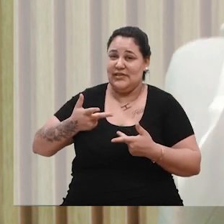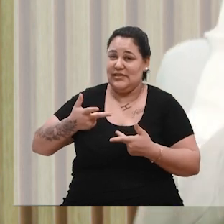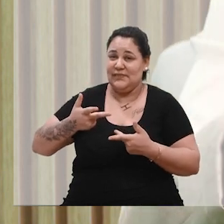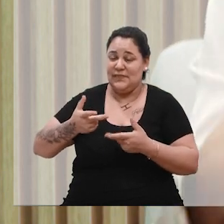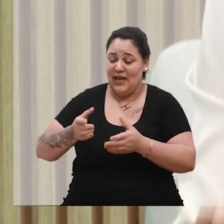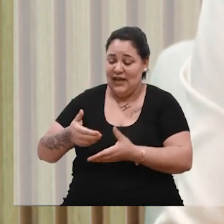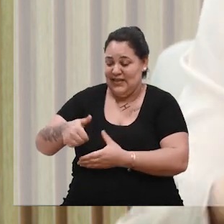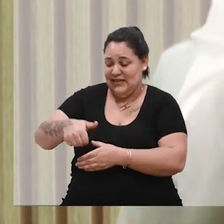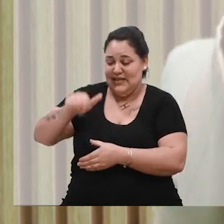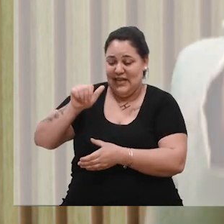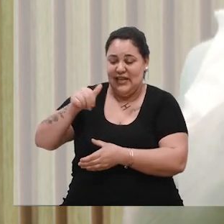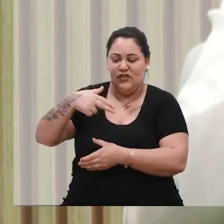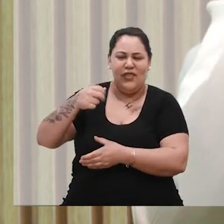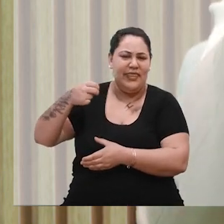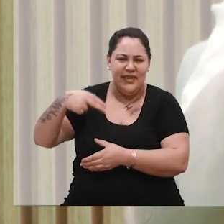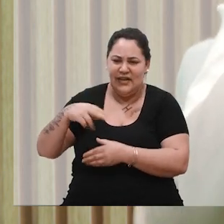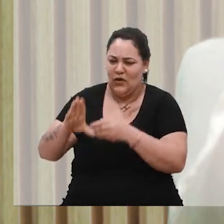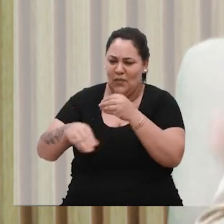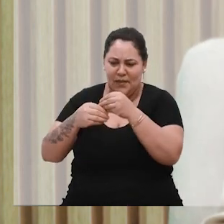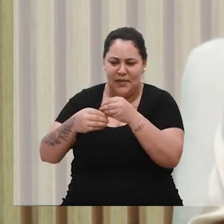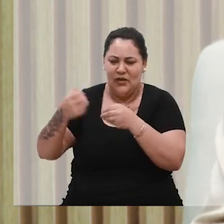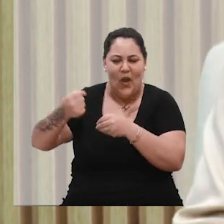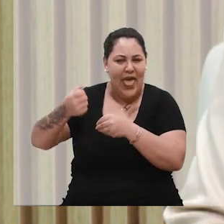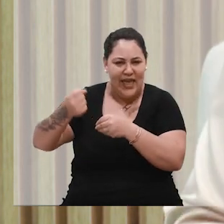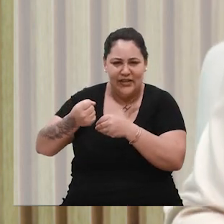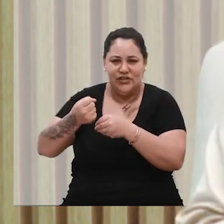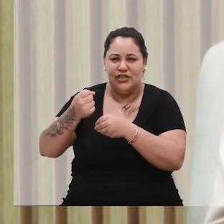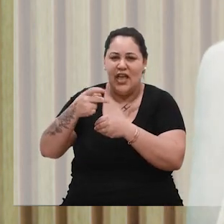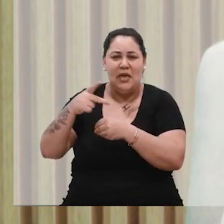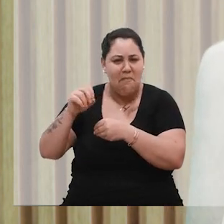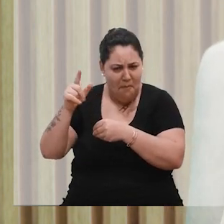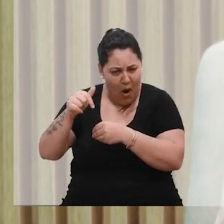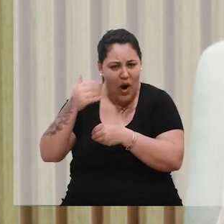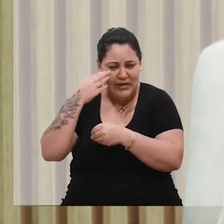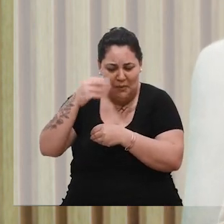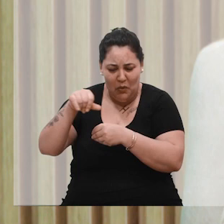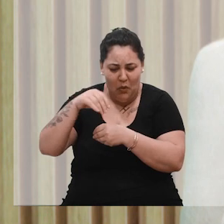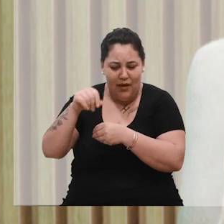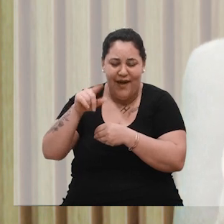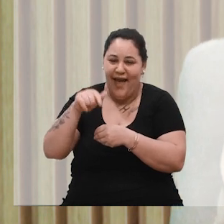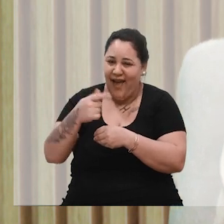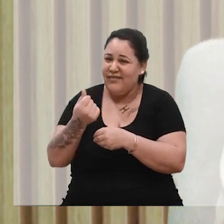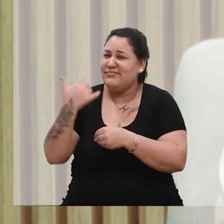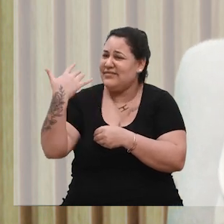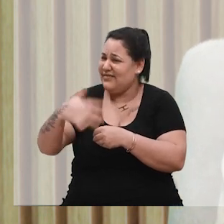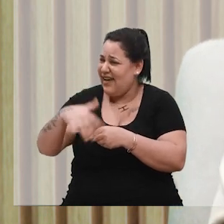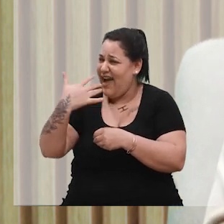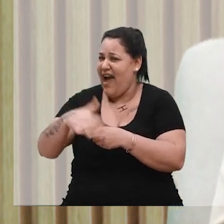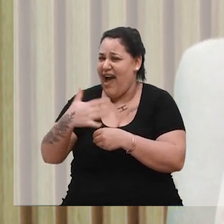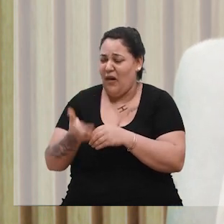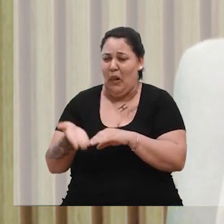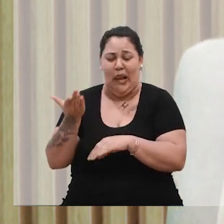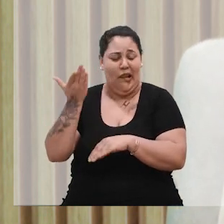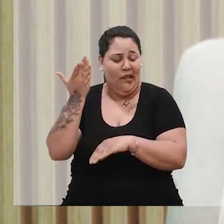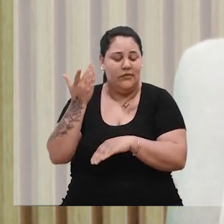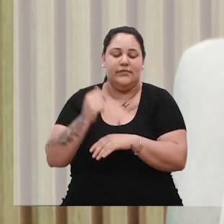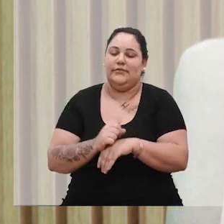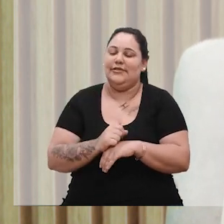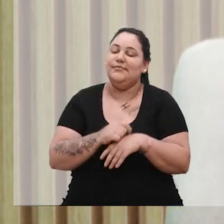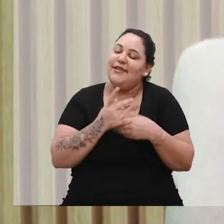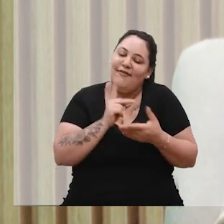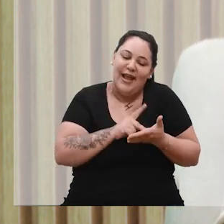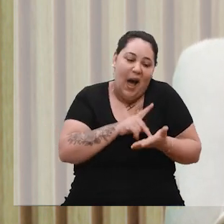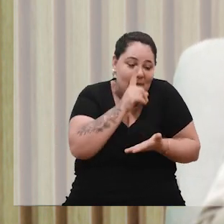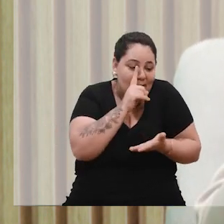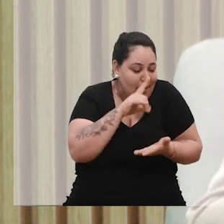leites, os especiais ou não, suplemento, leite em pó, o que quer que seja ali que eles precisam, tem valores elevados, né? Então, tu tá dando o melhor de